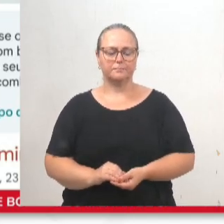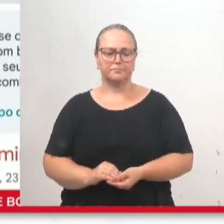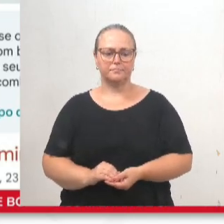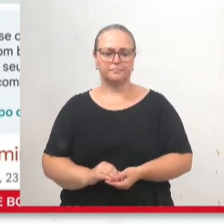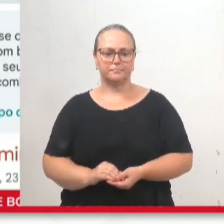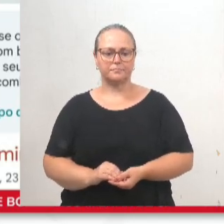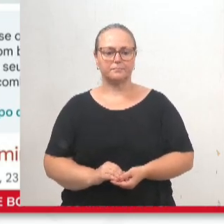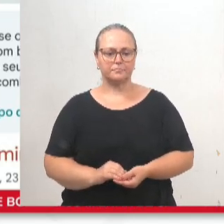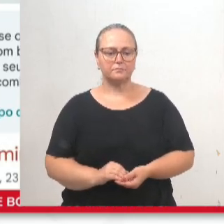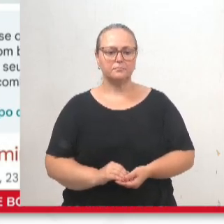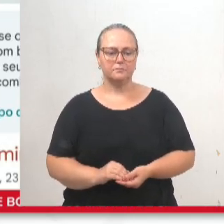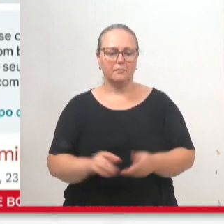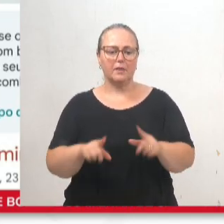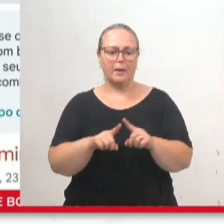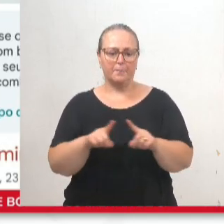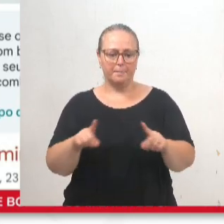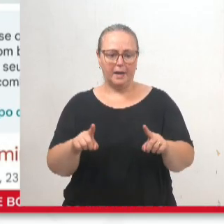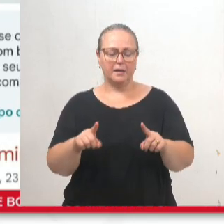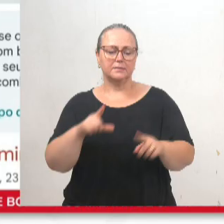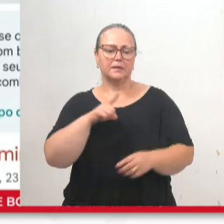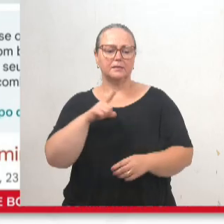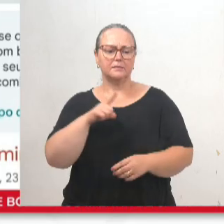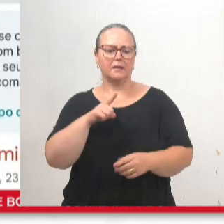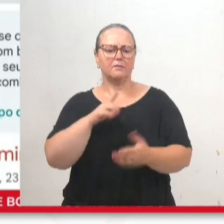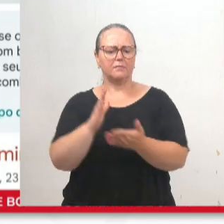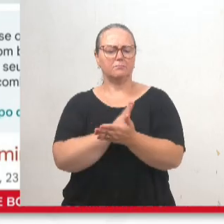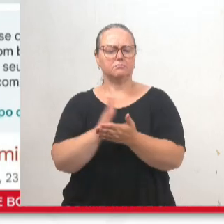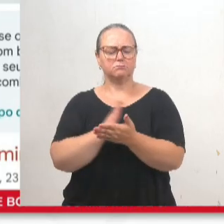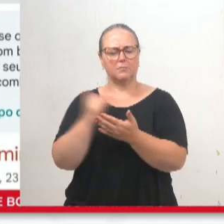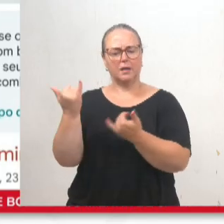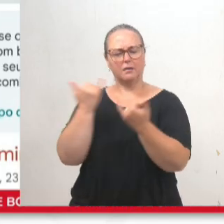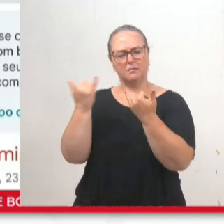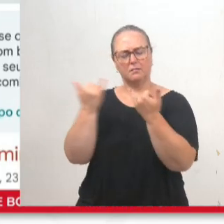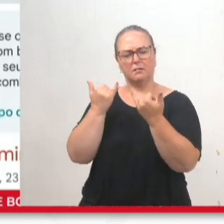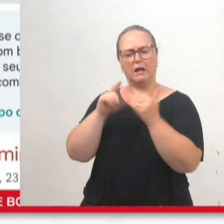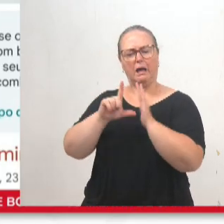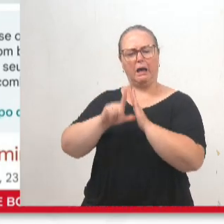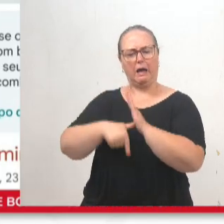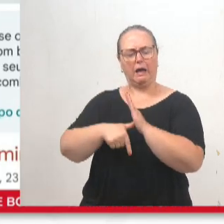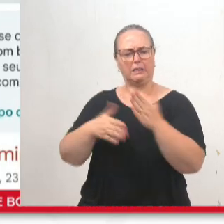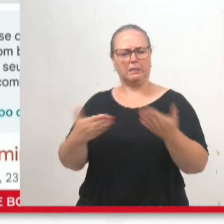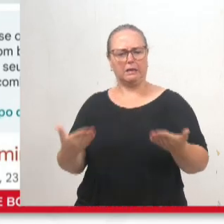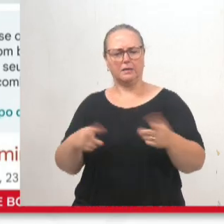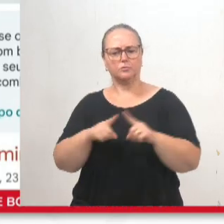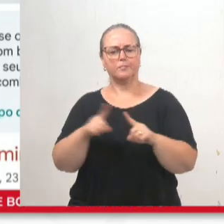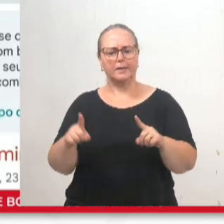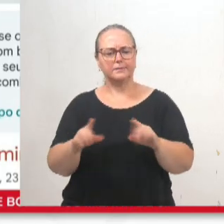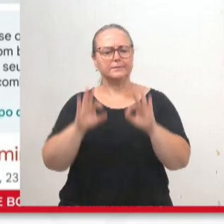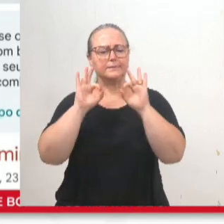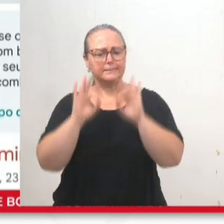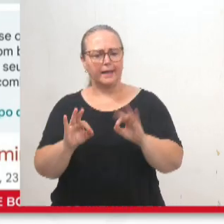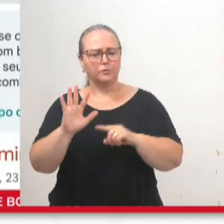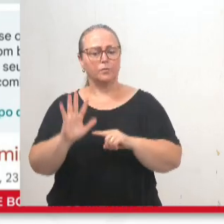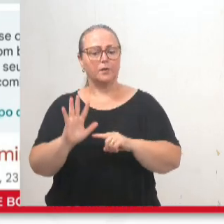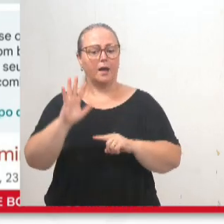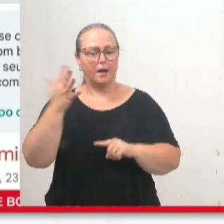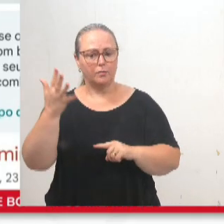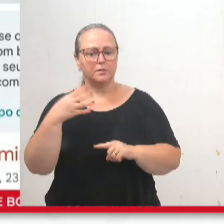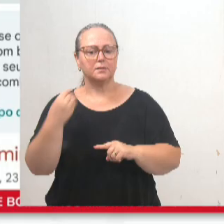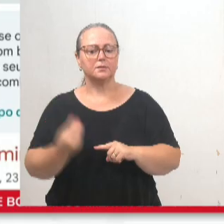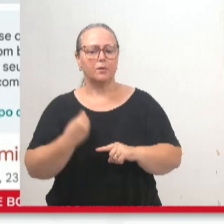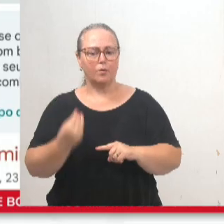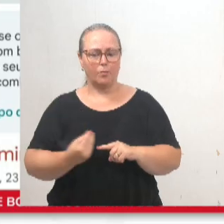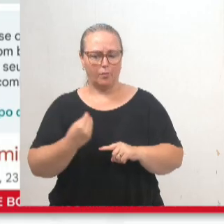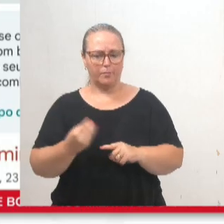foram trazidas algumas informações sobre atrasos. E eu gostaria aqui de mostrar o que efetivamente ocorreu. Para os senhores e as senhoras terem